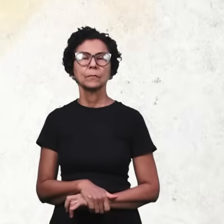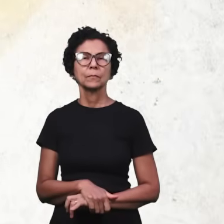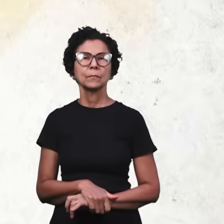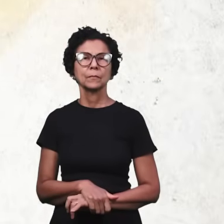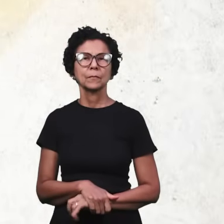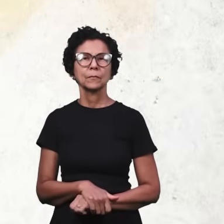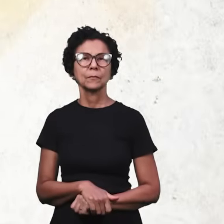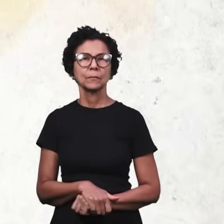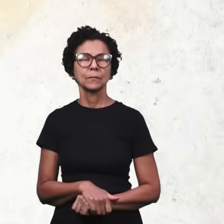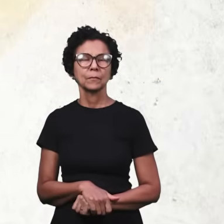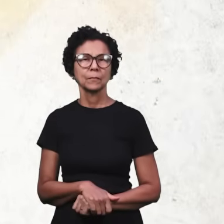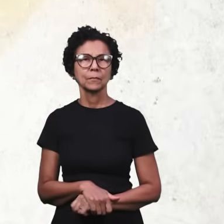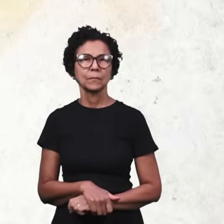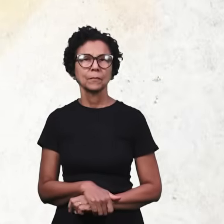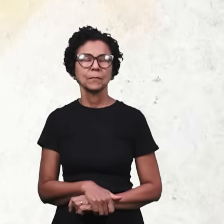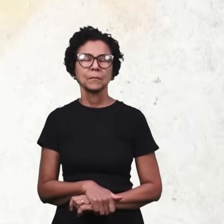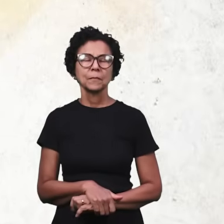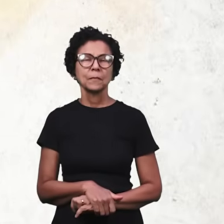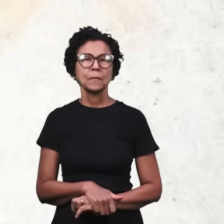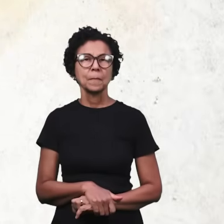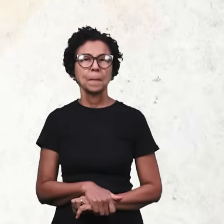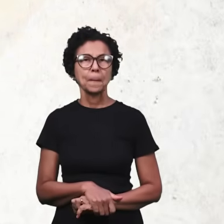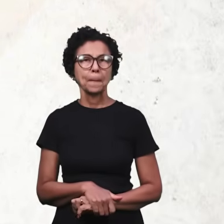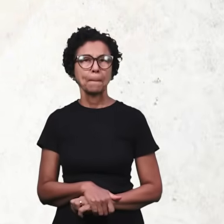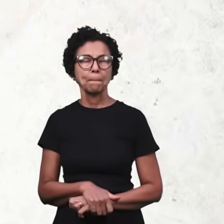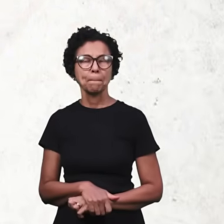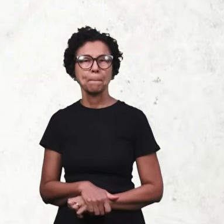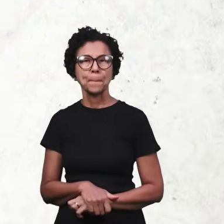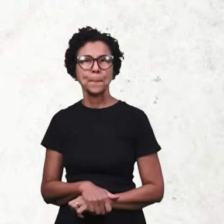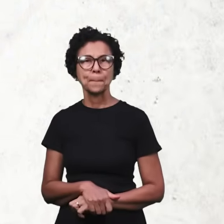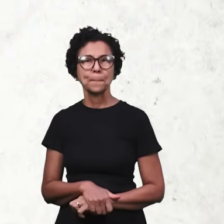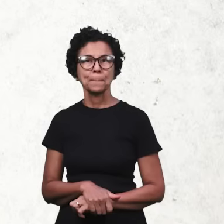Não temerá por causa da neve, porque a